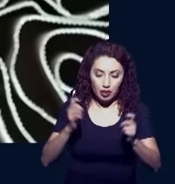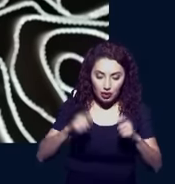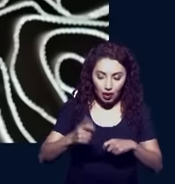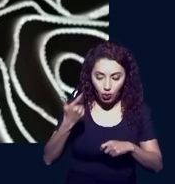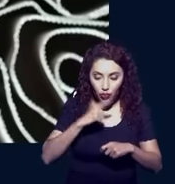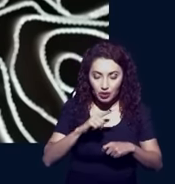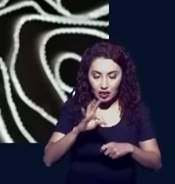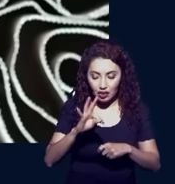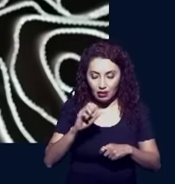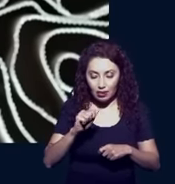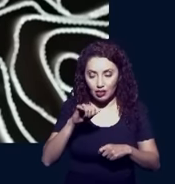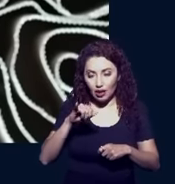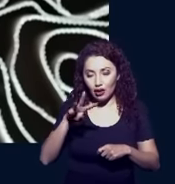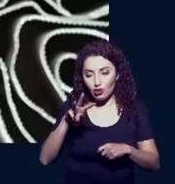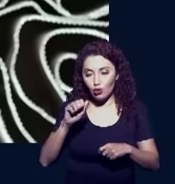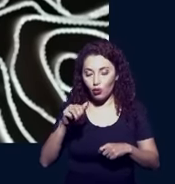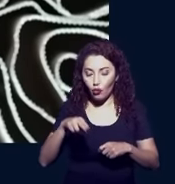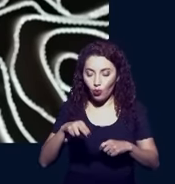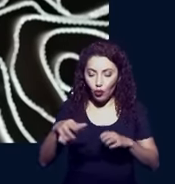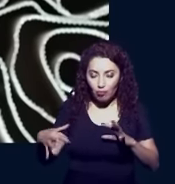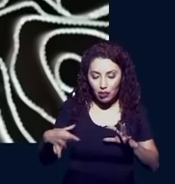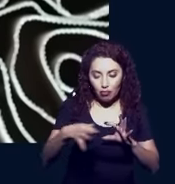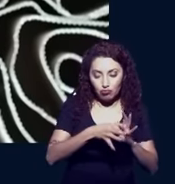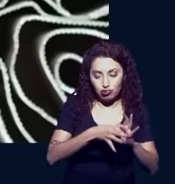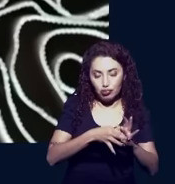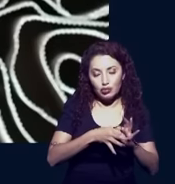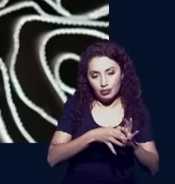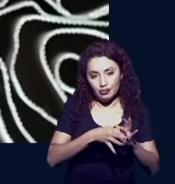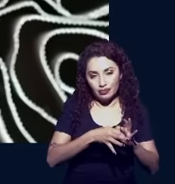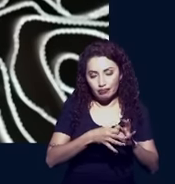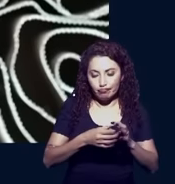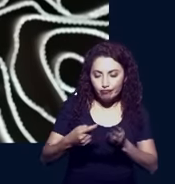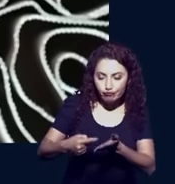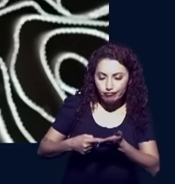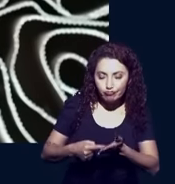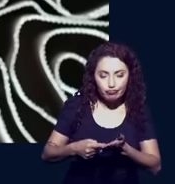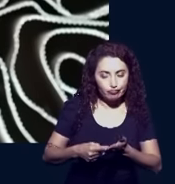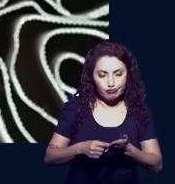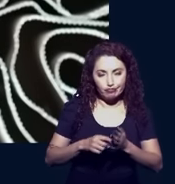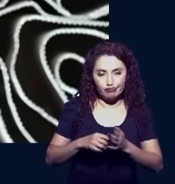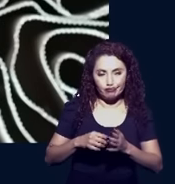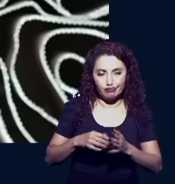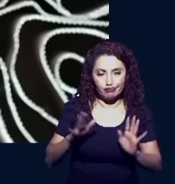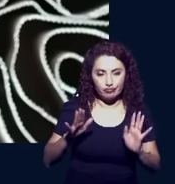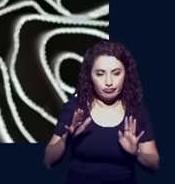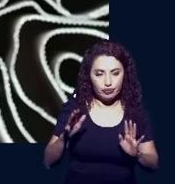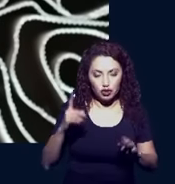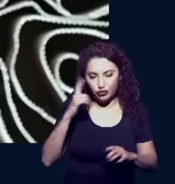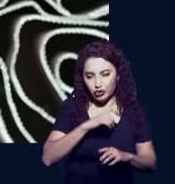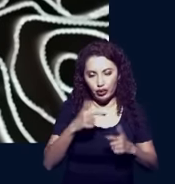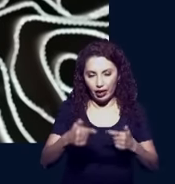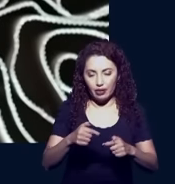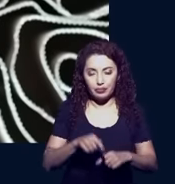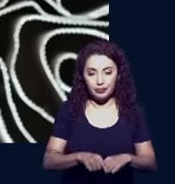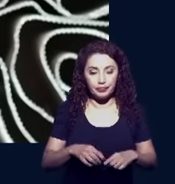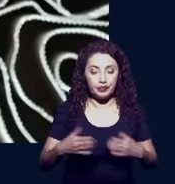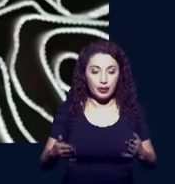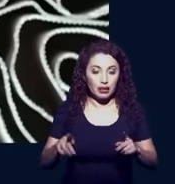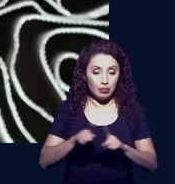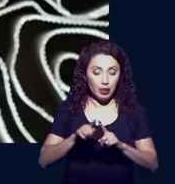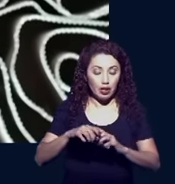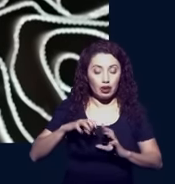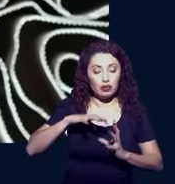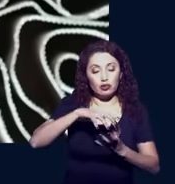eh eh inclusive politicamente do que promover uma guerra e por último no Oriente Médio eu tenho uma leitura